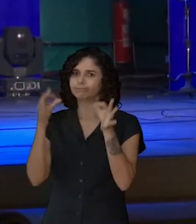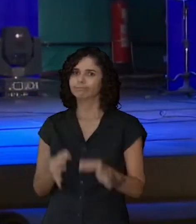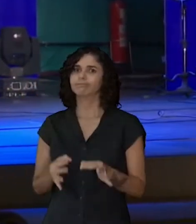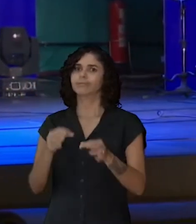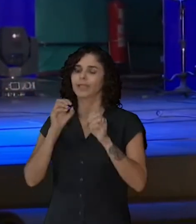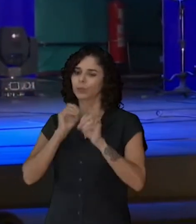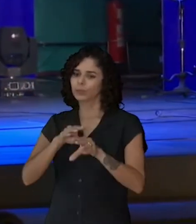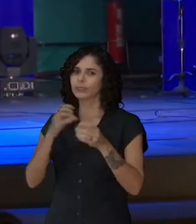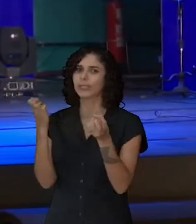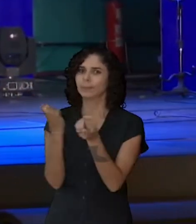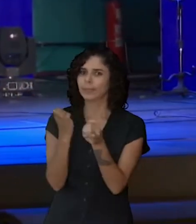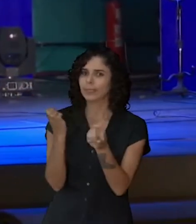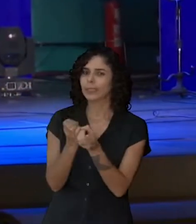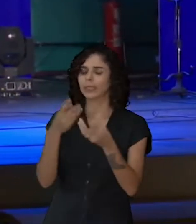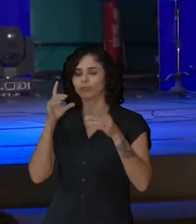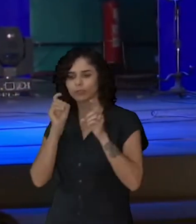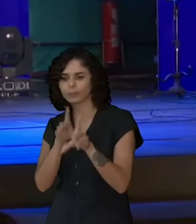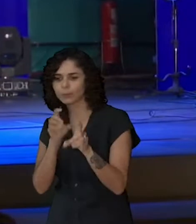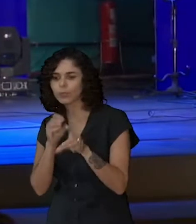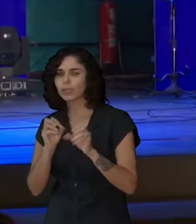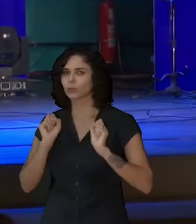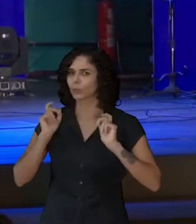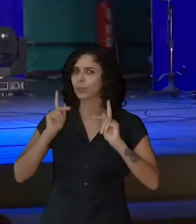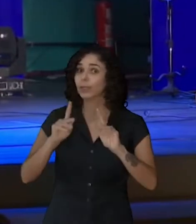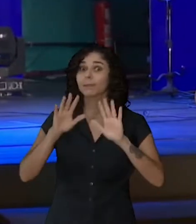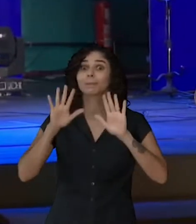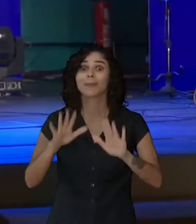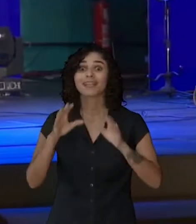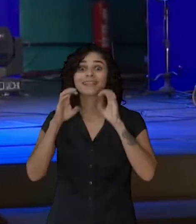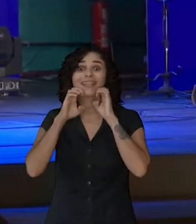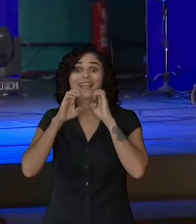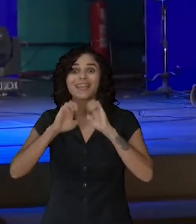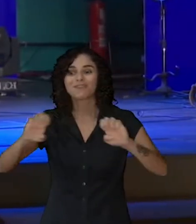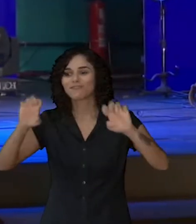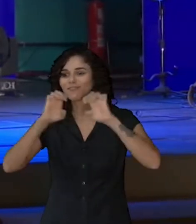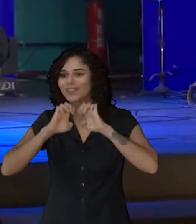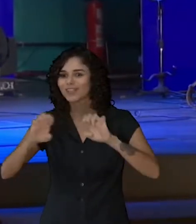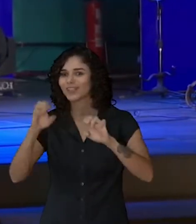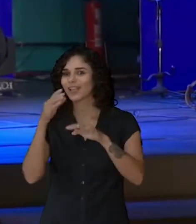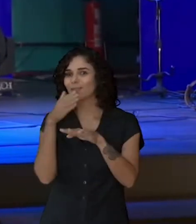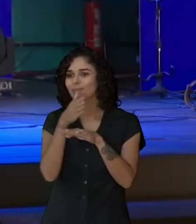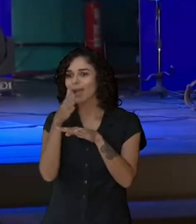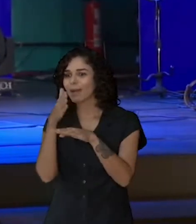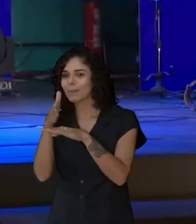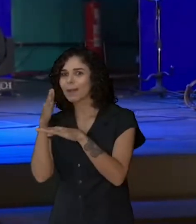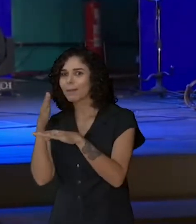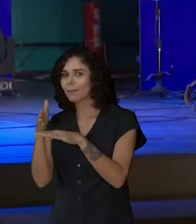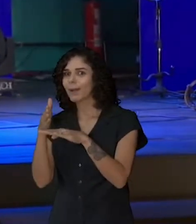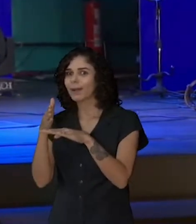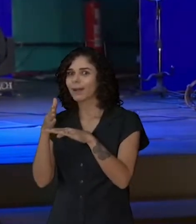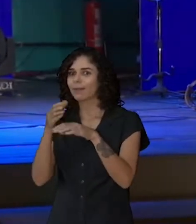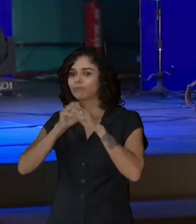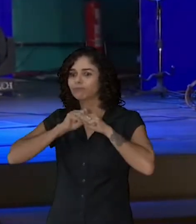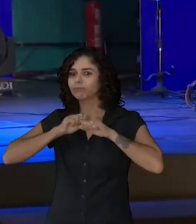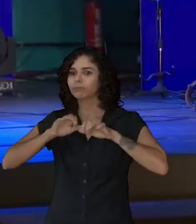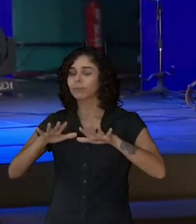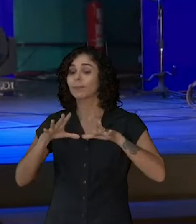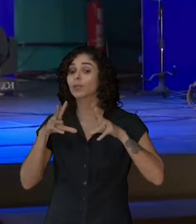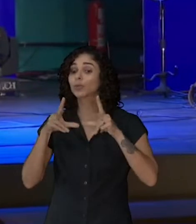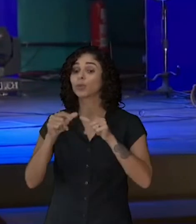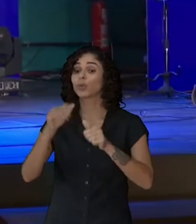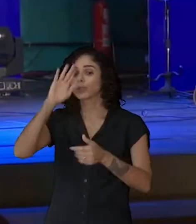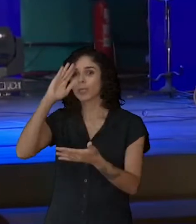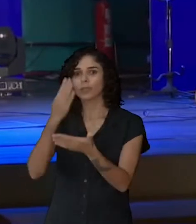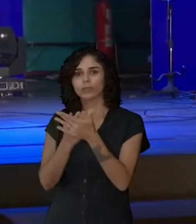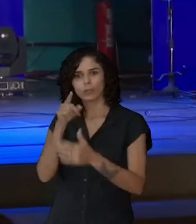mas o evangelho é ensinado e transmitido por aqueles que creem, e você é um deles,